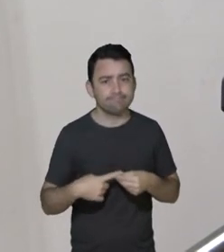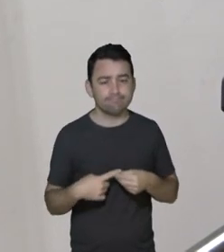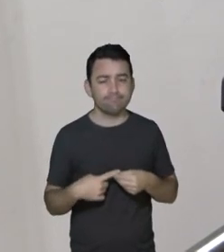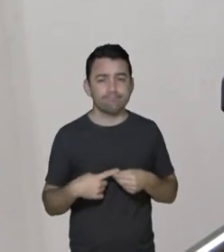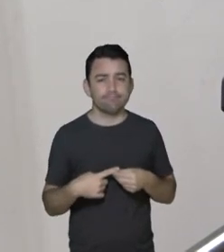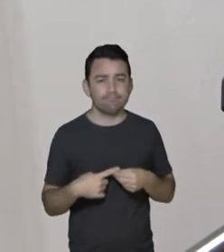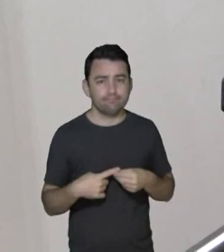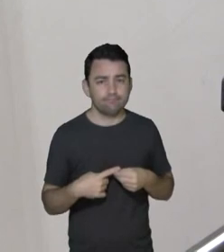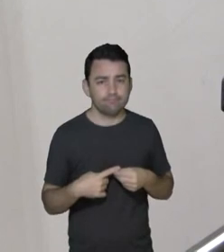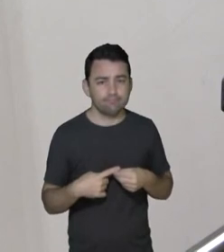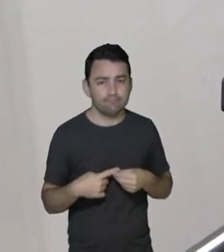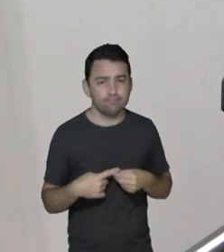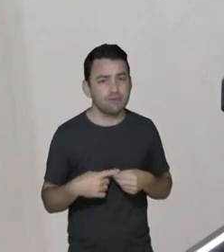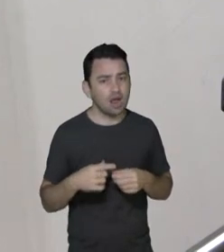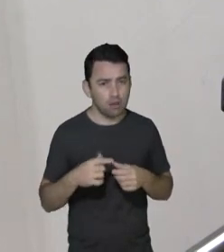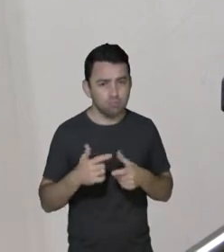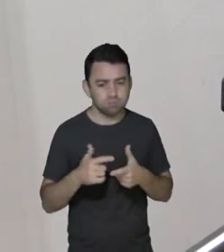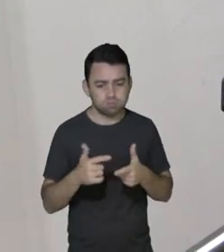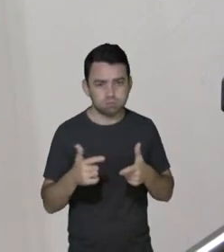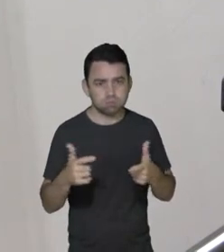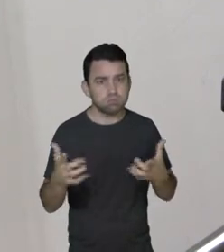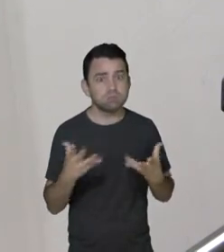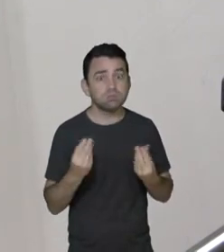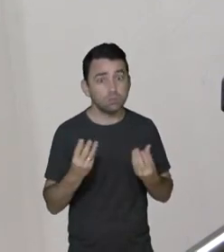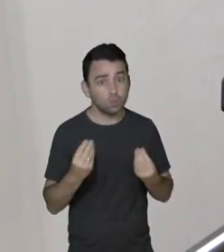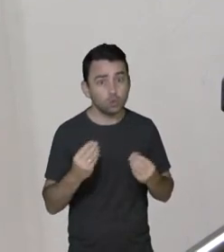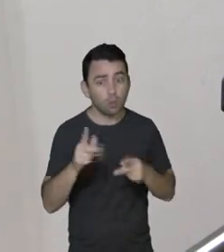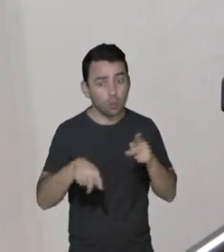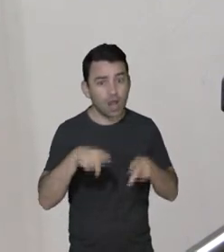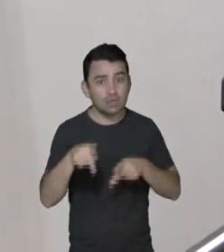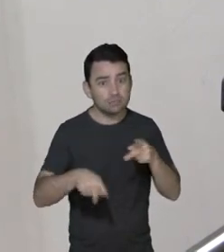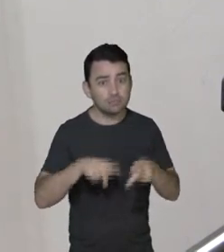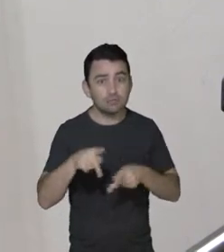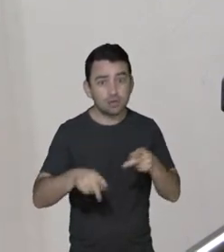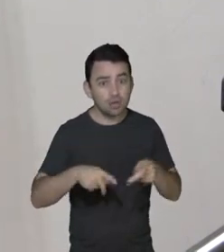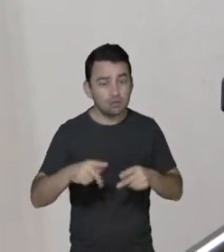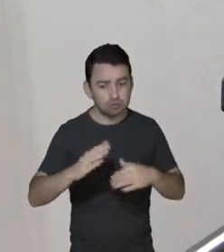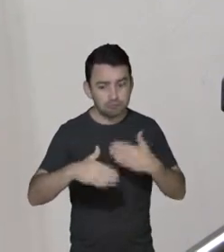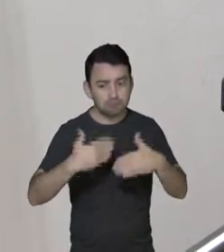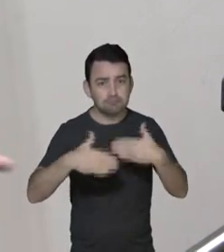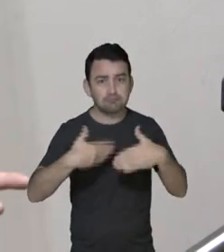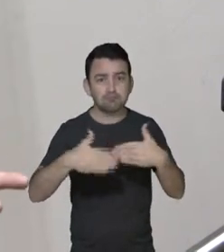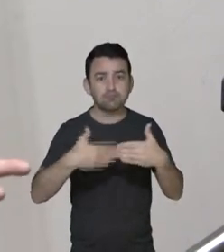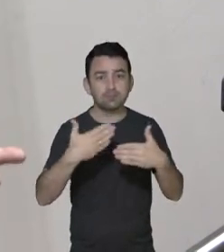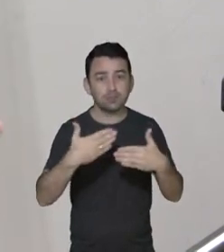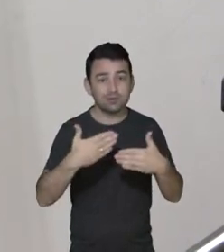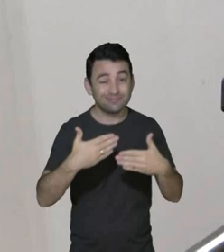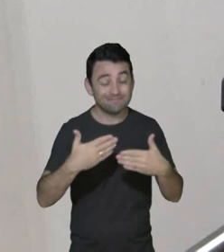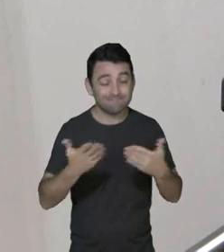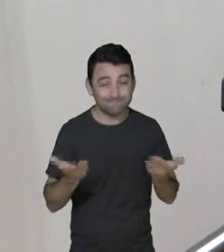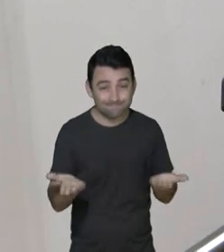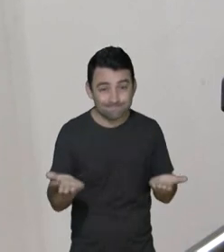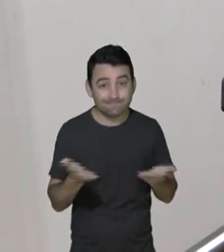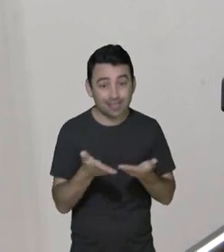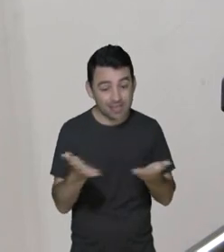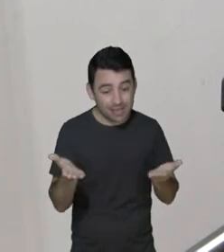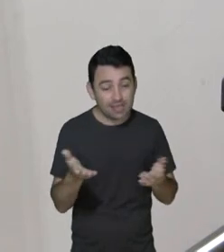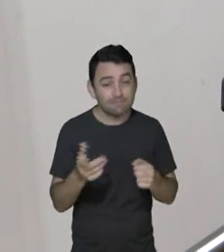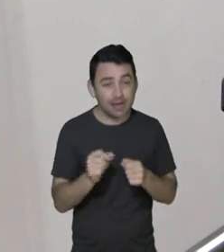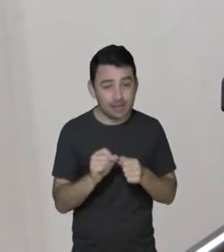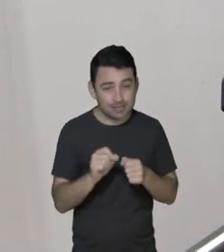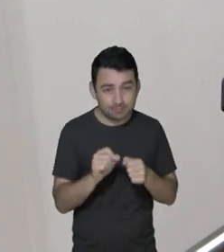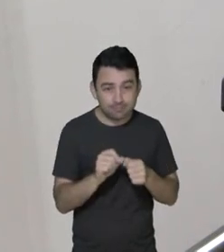que cresceram muito em população em desenvolvimento e que fazem a ligação